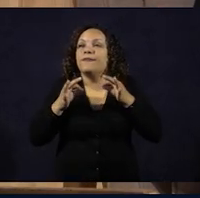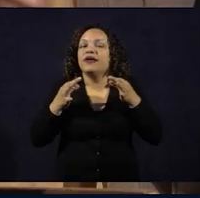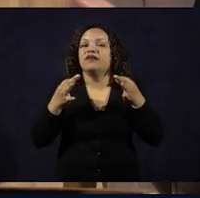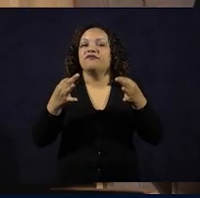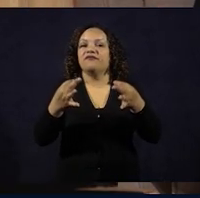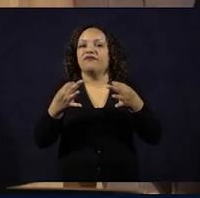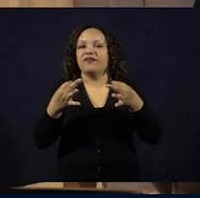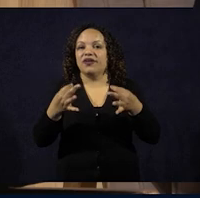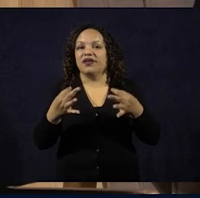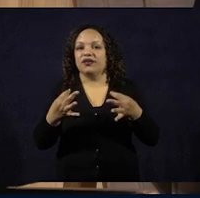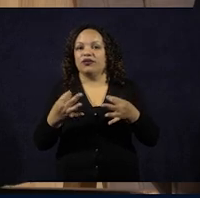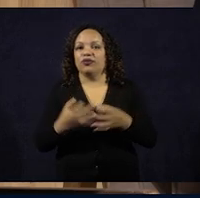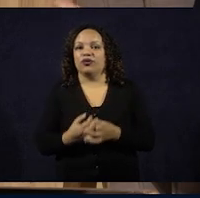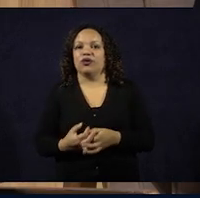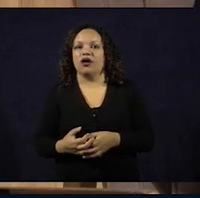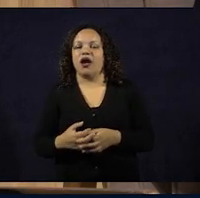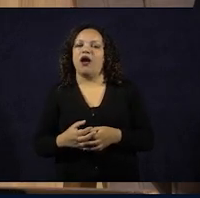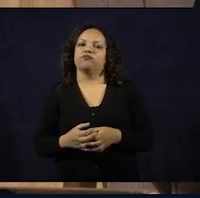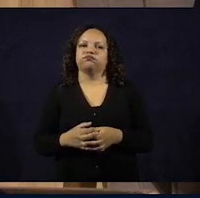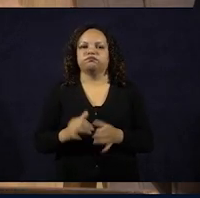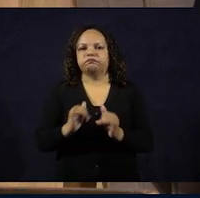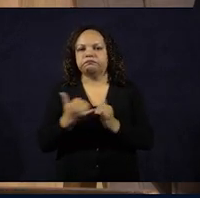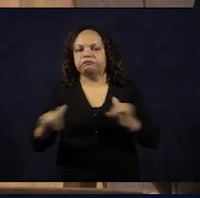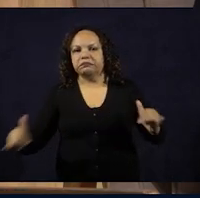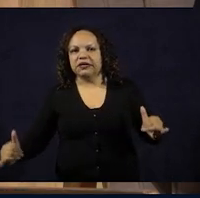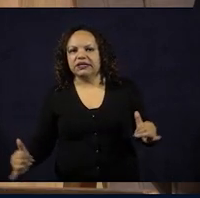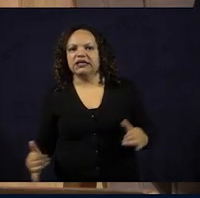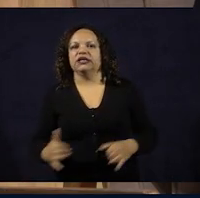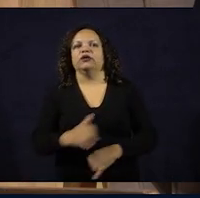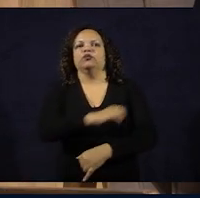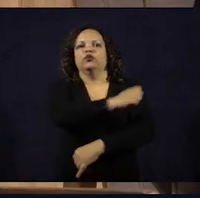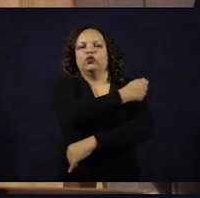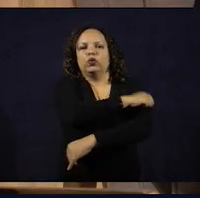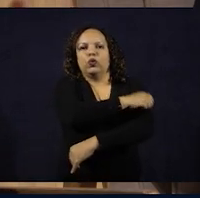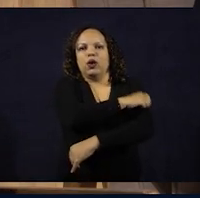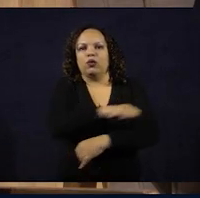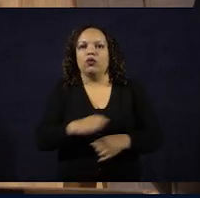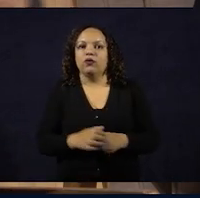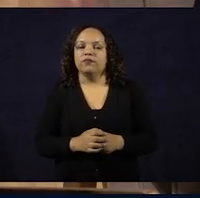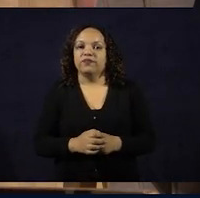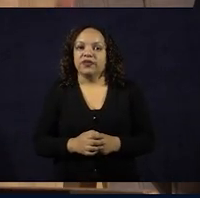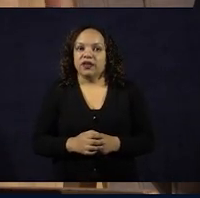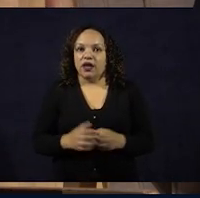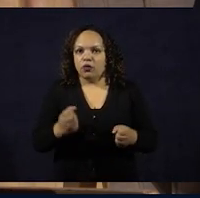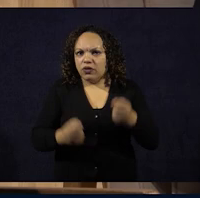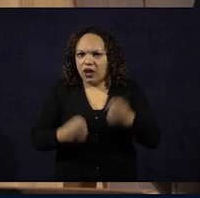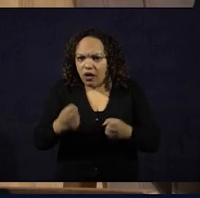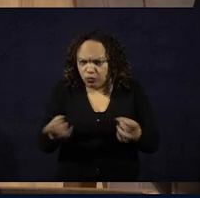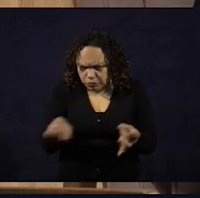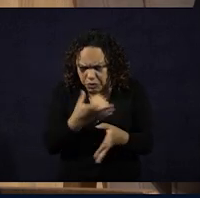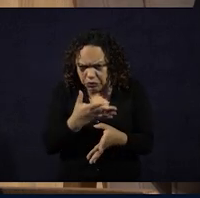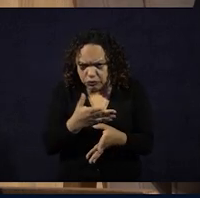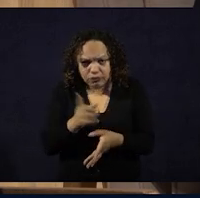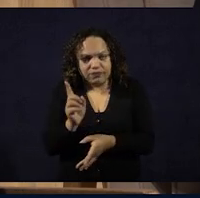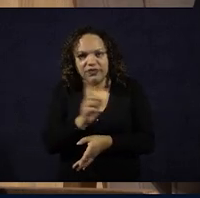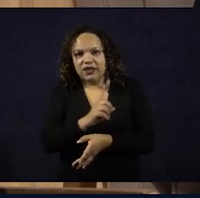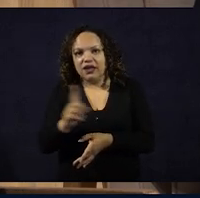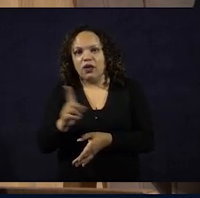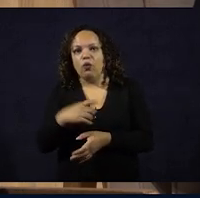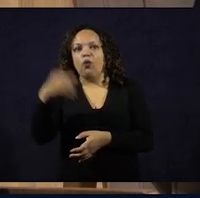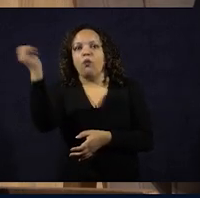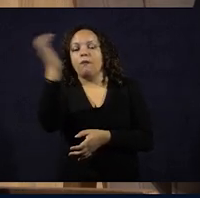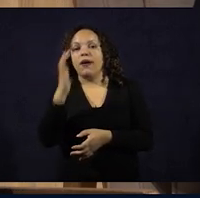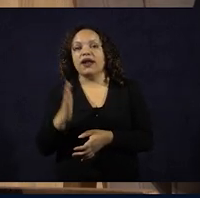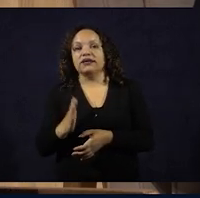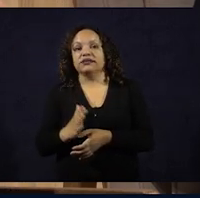e a bateria o etanol Esse é o carro de célula de combustível Esse é o carro que vai tá pronto não tá pronto então para mim o Brasil